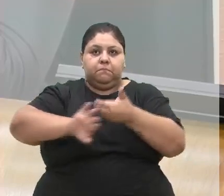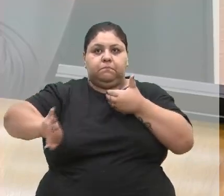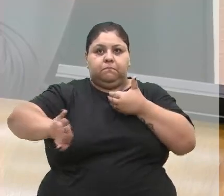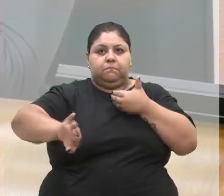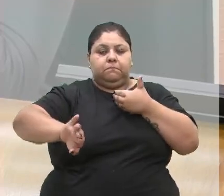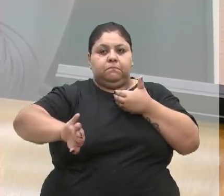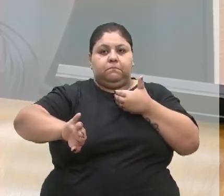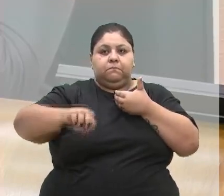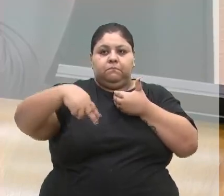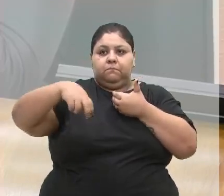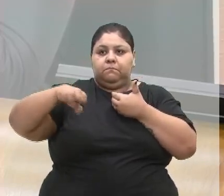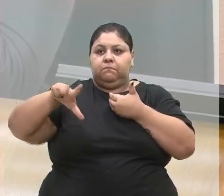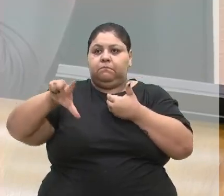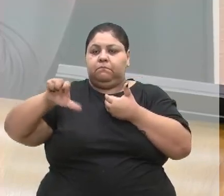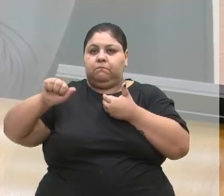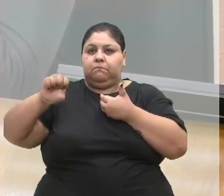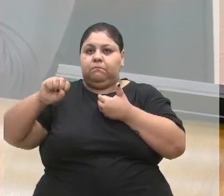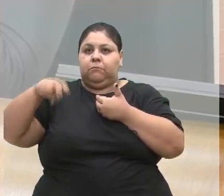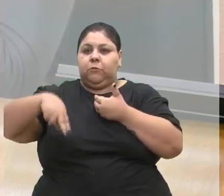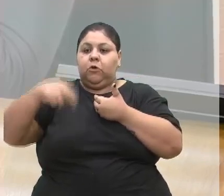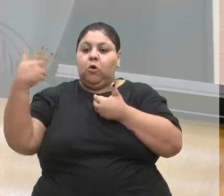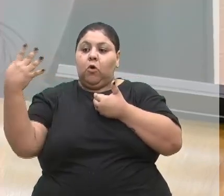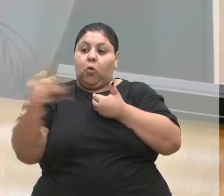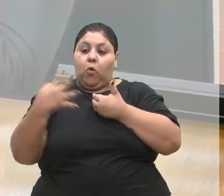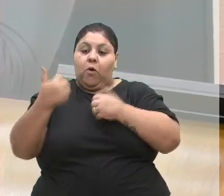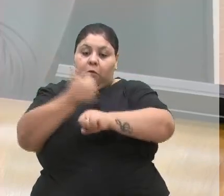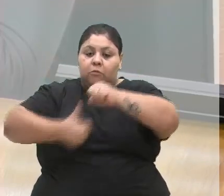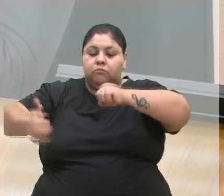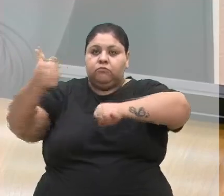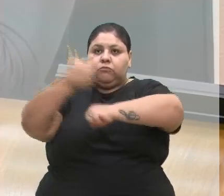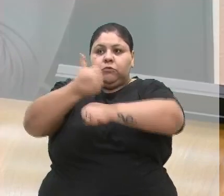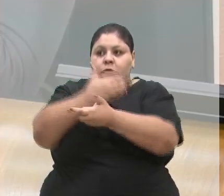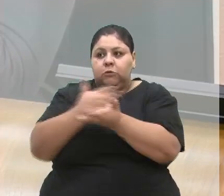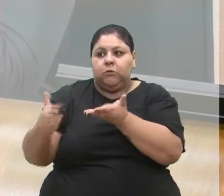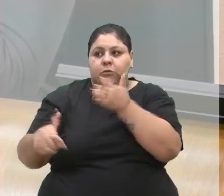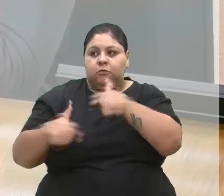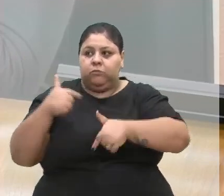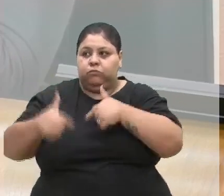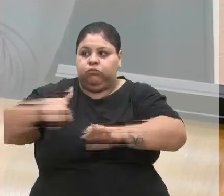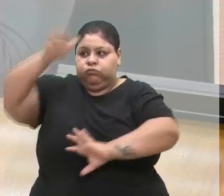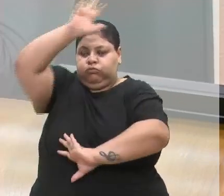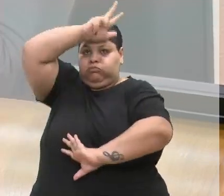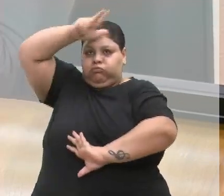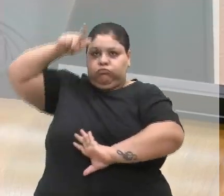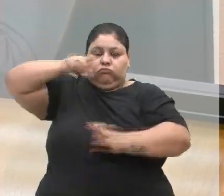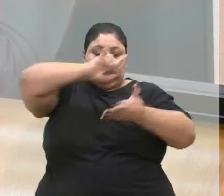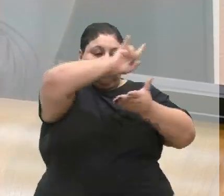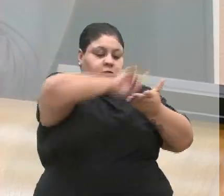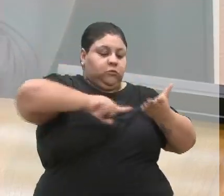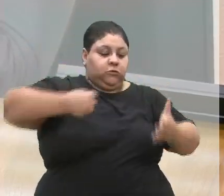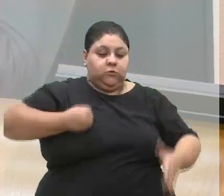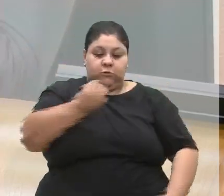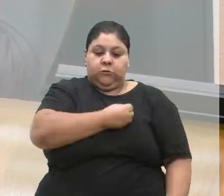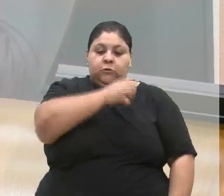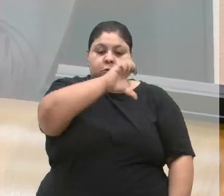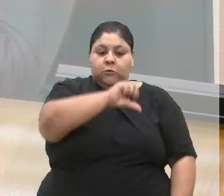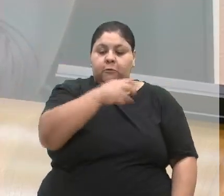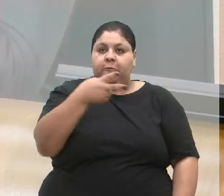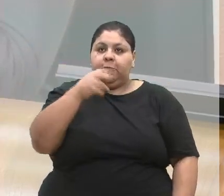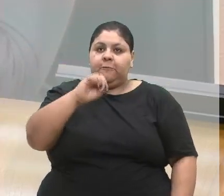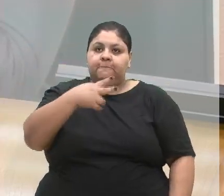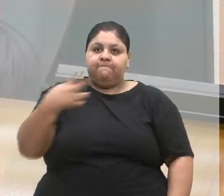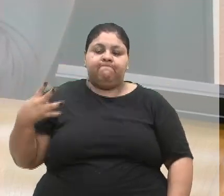Nelson Ascioli, quarto suplente do PSB, para assumir cargo na administração pública municipal, conforme o requerimento 9/2024,